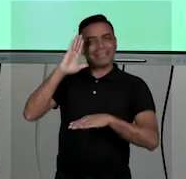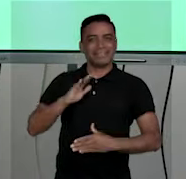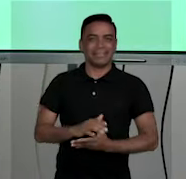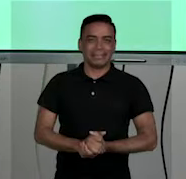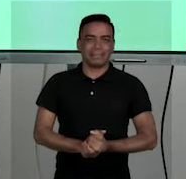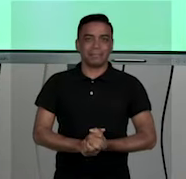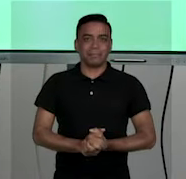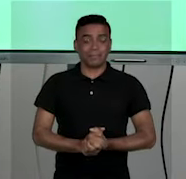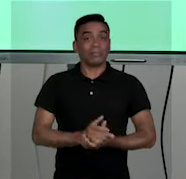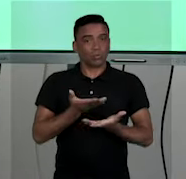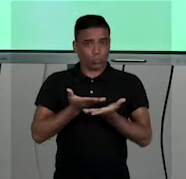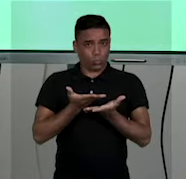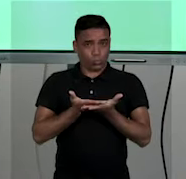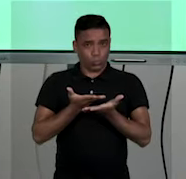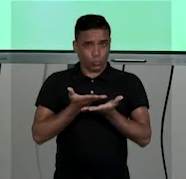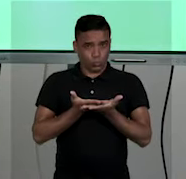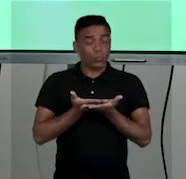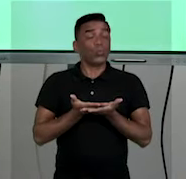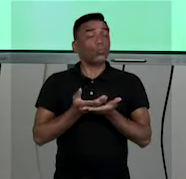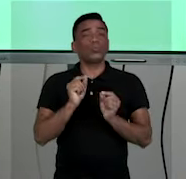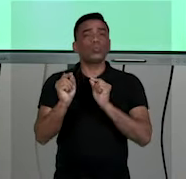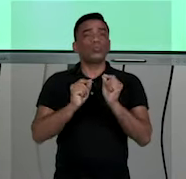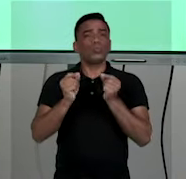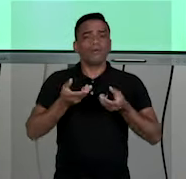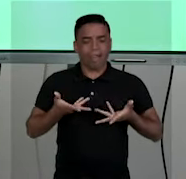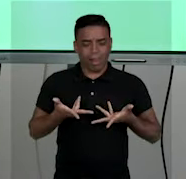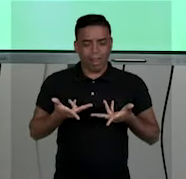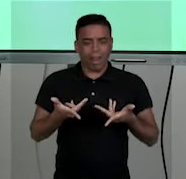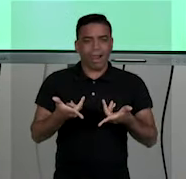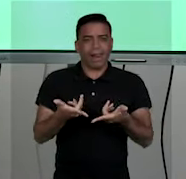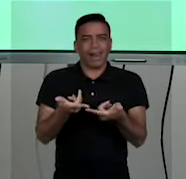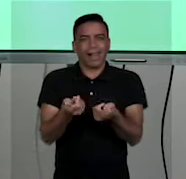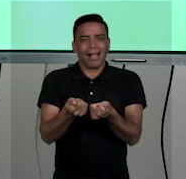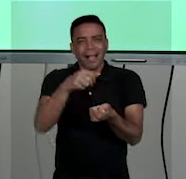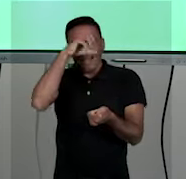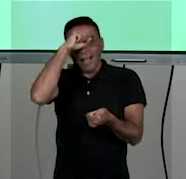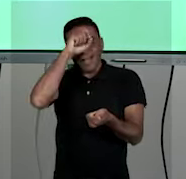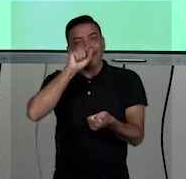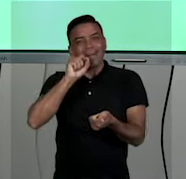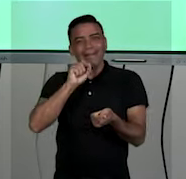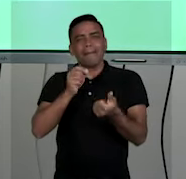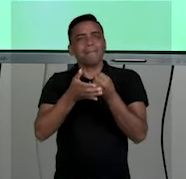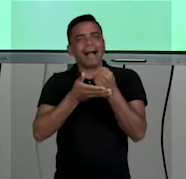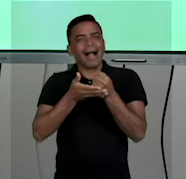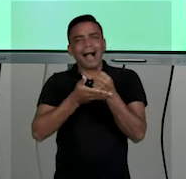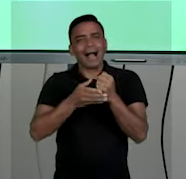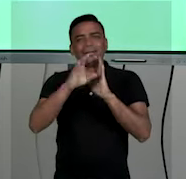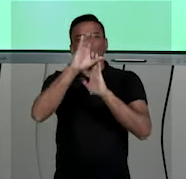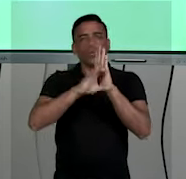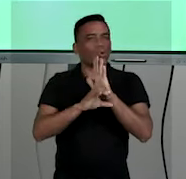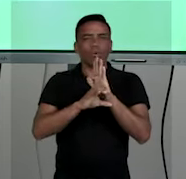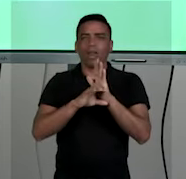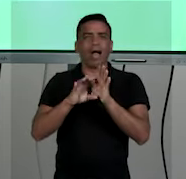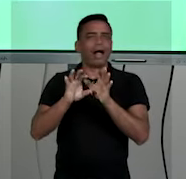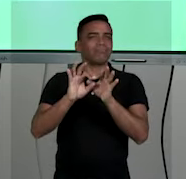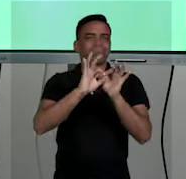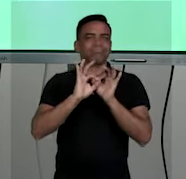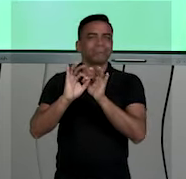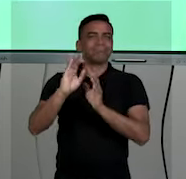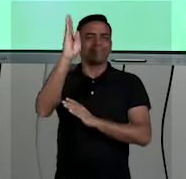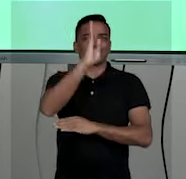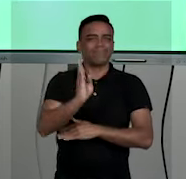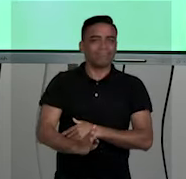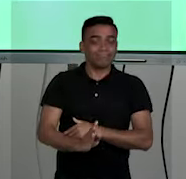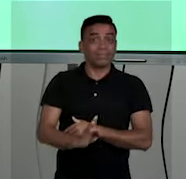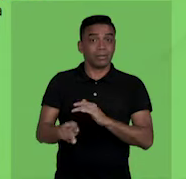Essa aula nós iremos trabalhar a seguinte habilidade da nossa Base Nacional Comum Curricular e o nosso